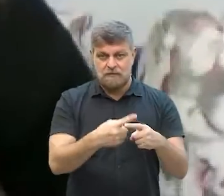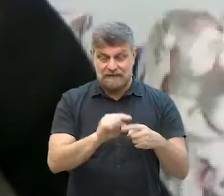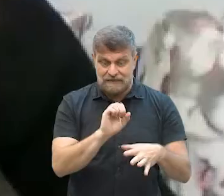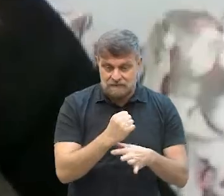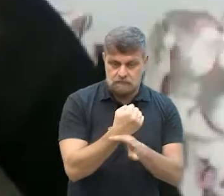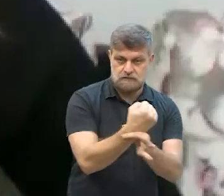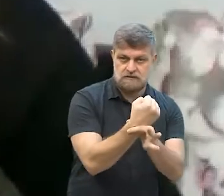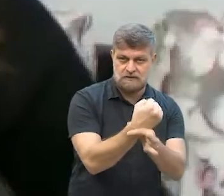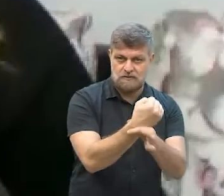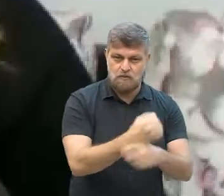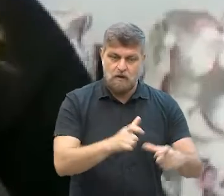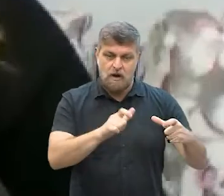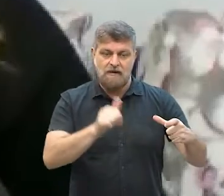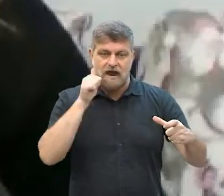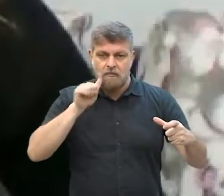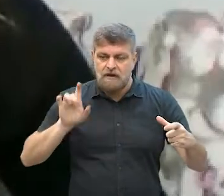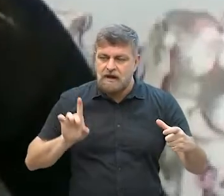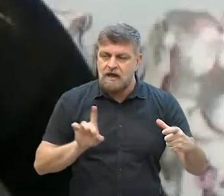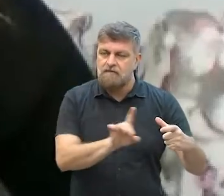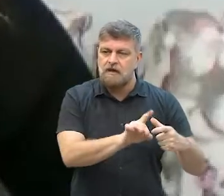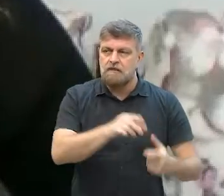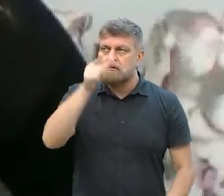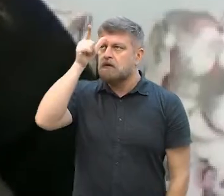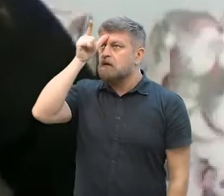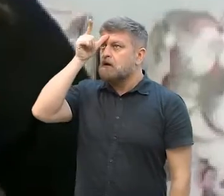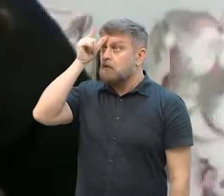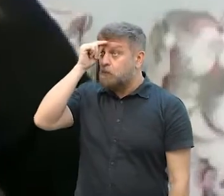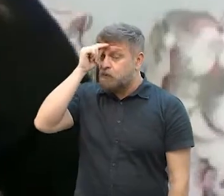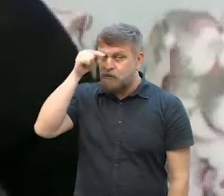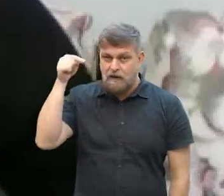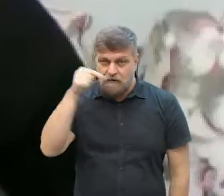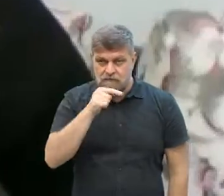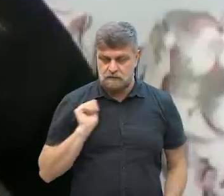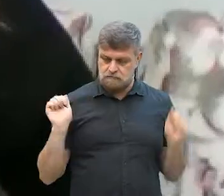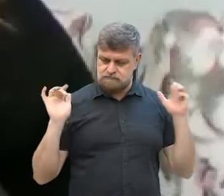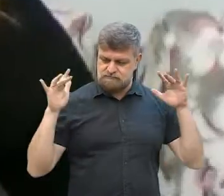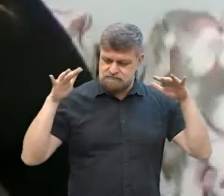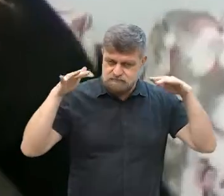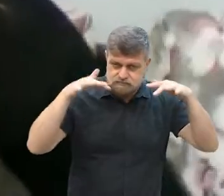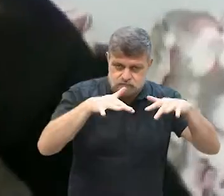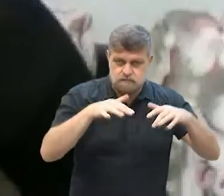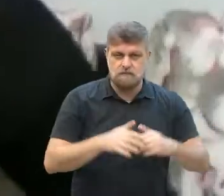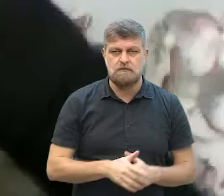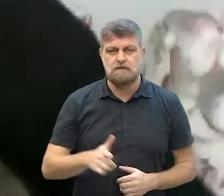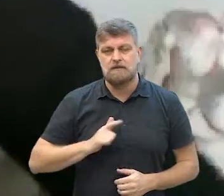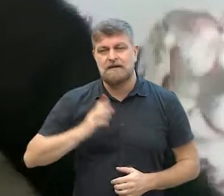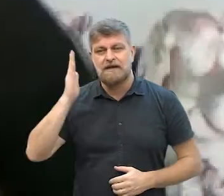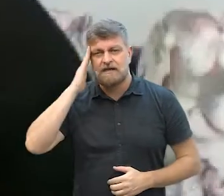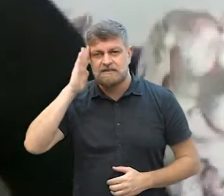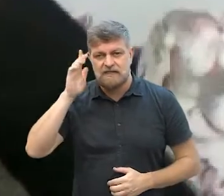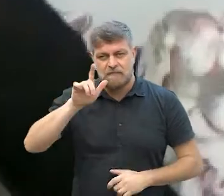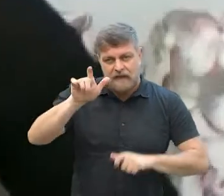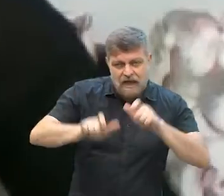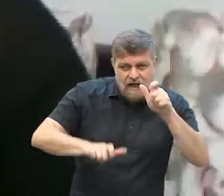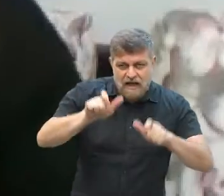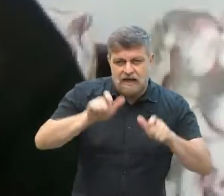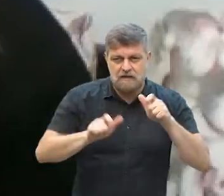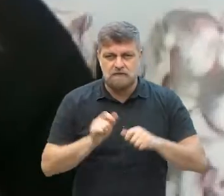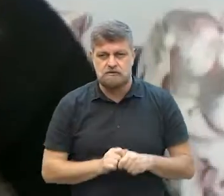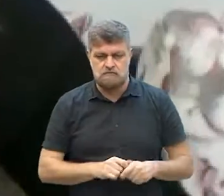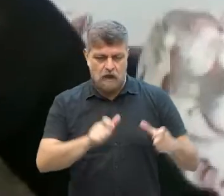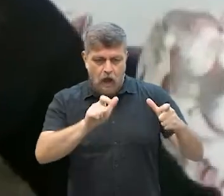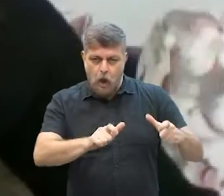for o estabelecimento para a mulher, maior a adesão, então, consequentemente, mais pessoas vão visitar